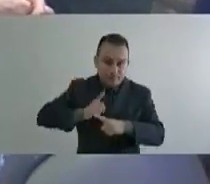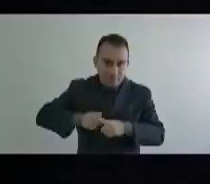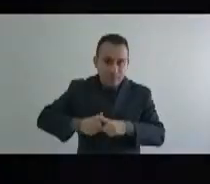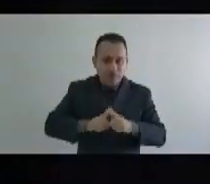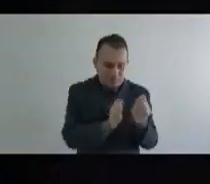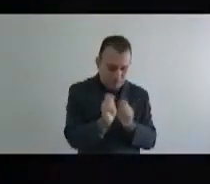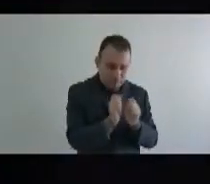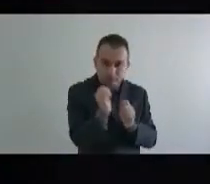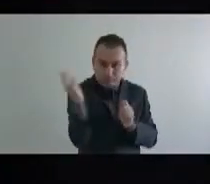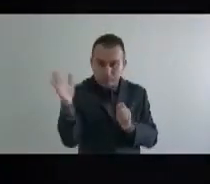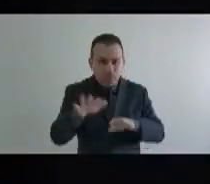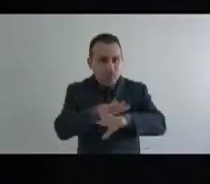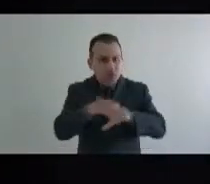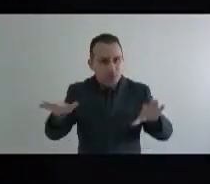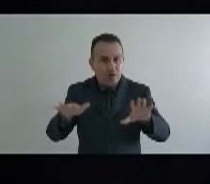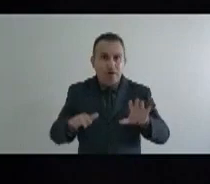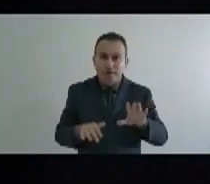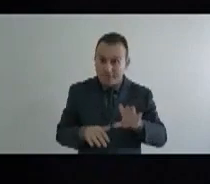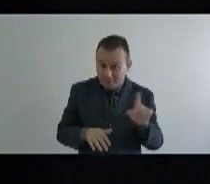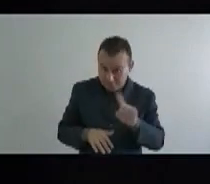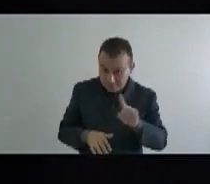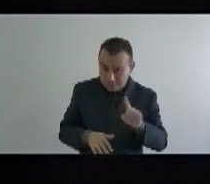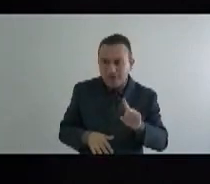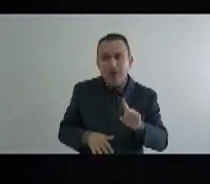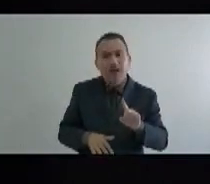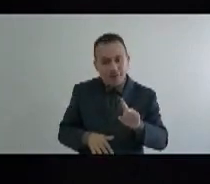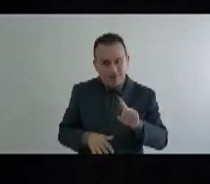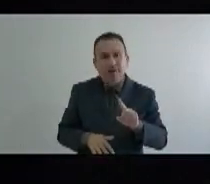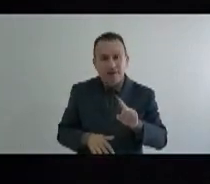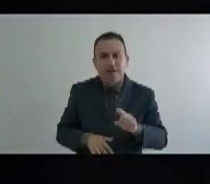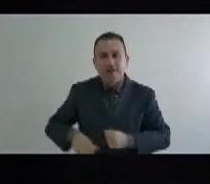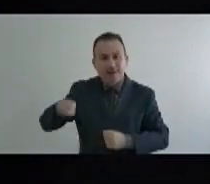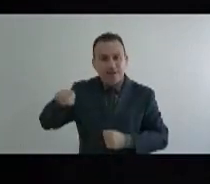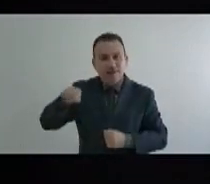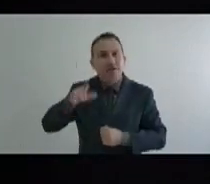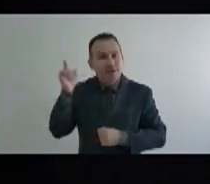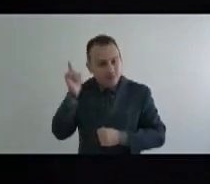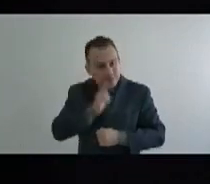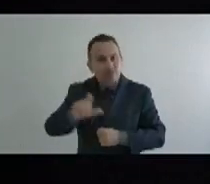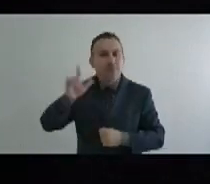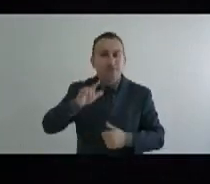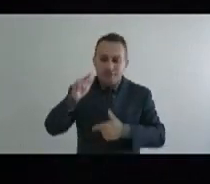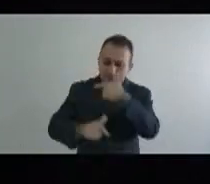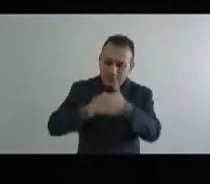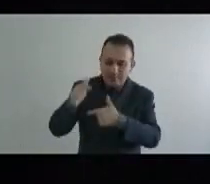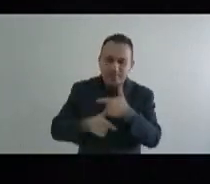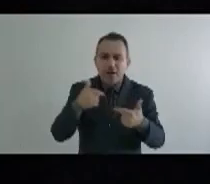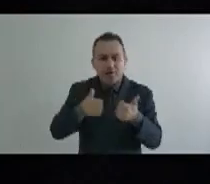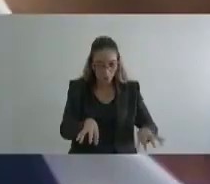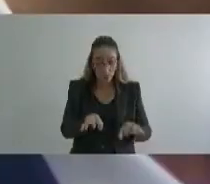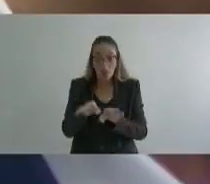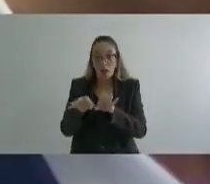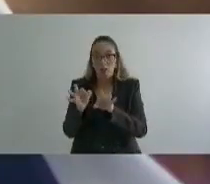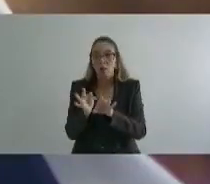controle externo, como ele fez e continua fazendo, ele está indo ao encontro dessa busca da eficiência na aplicação